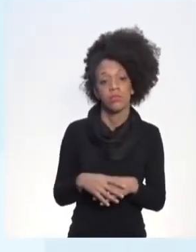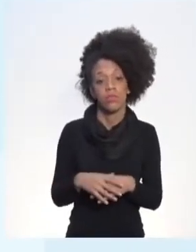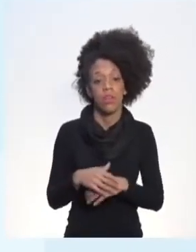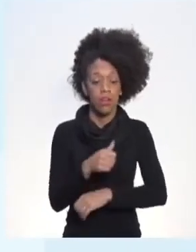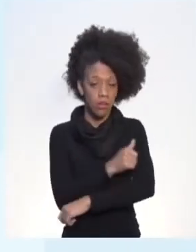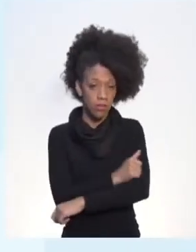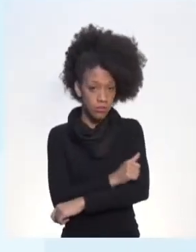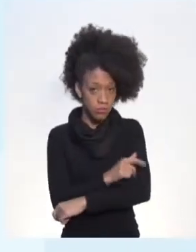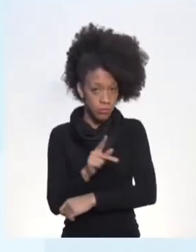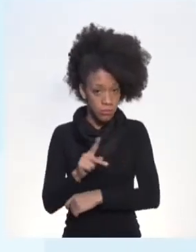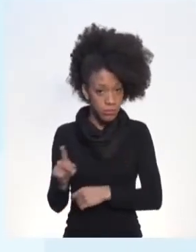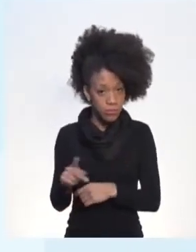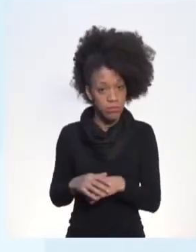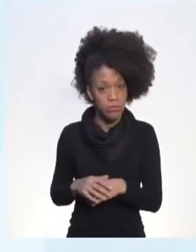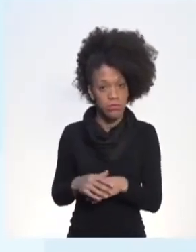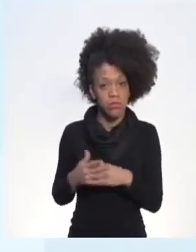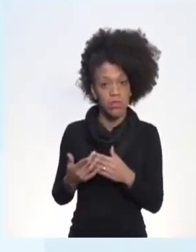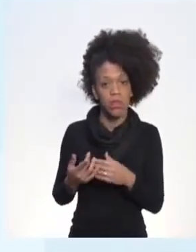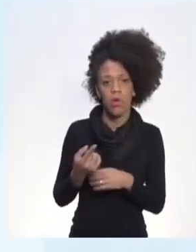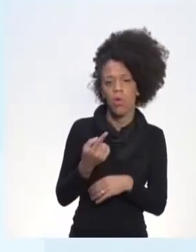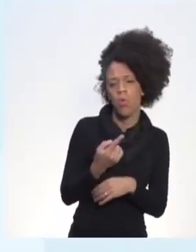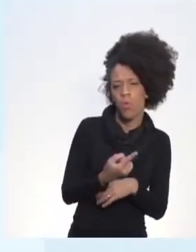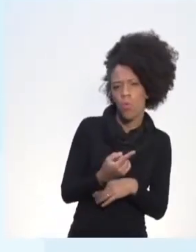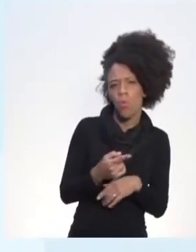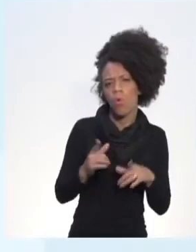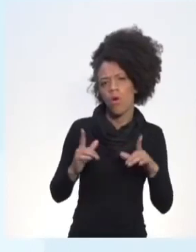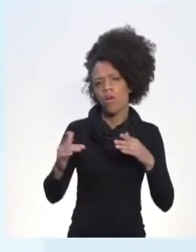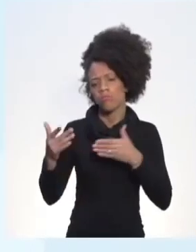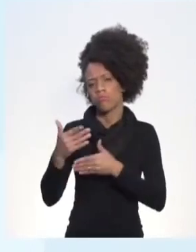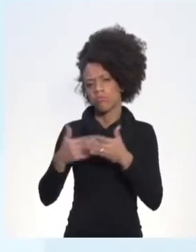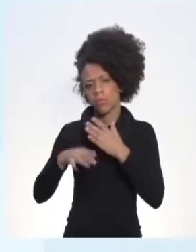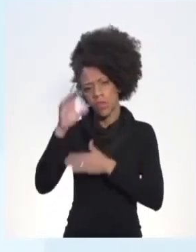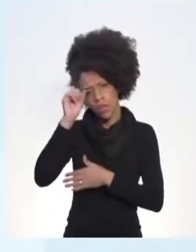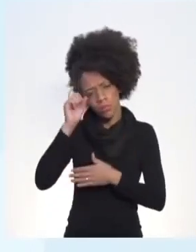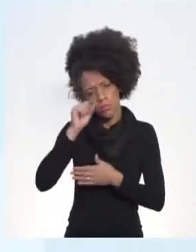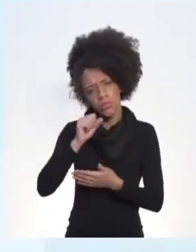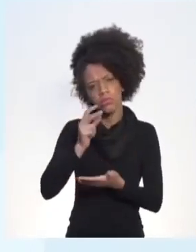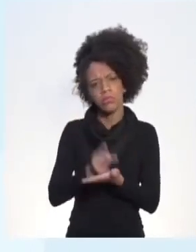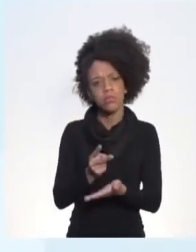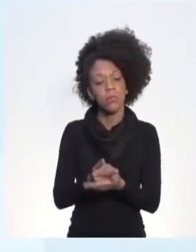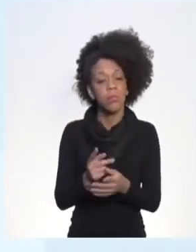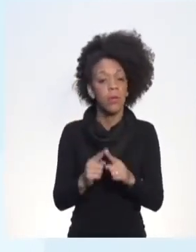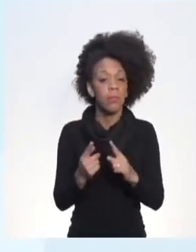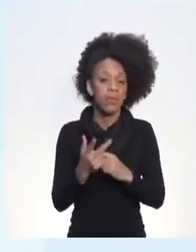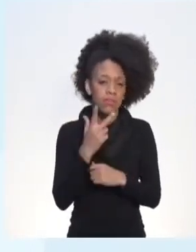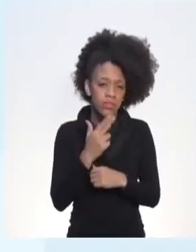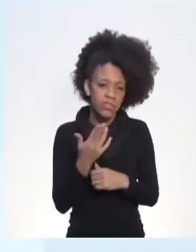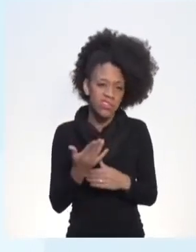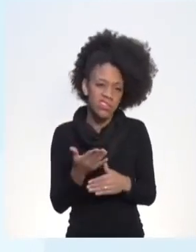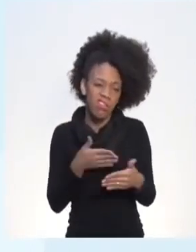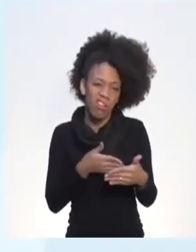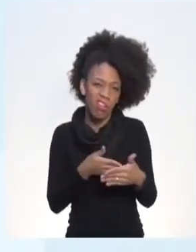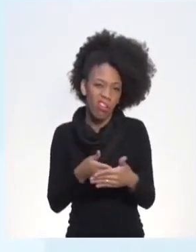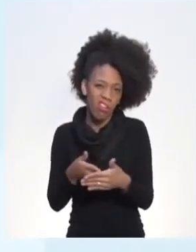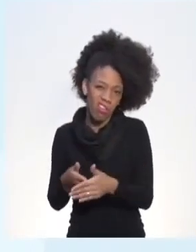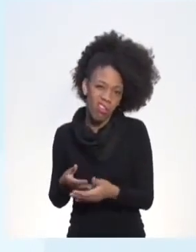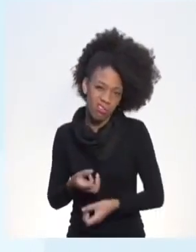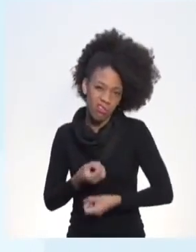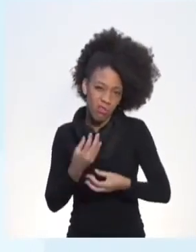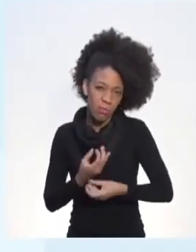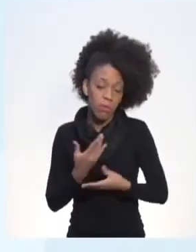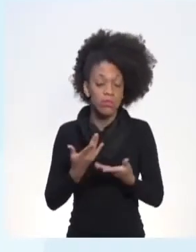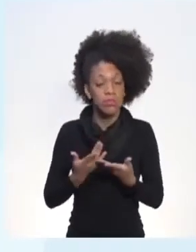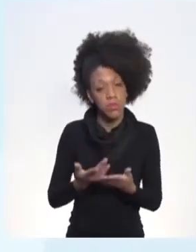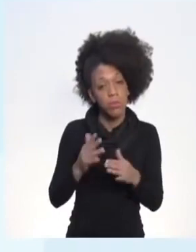2. Alguém comentou que era um que estava no Aprender Sempre. Sim, era um, mas eu achei que a gente ia restringir demais. Por isso que a gente deu a